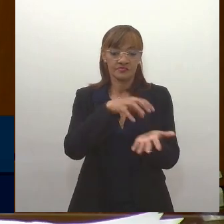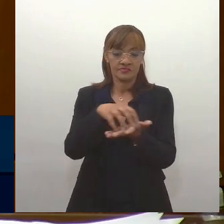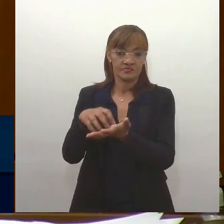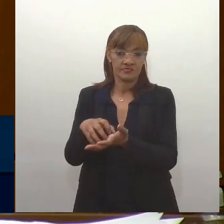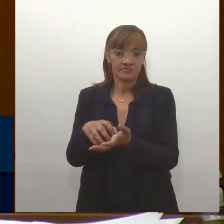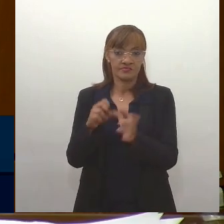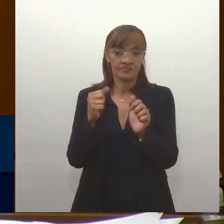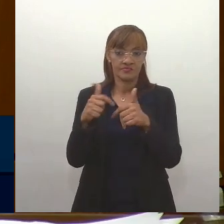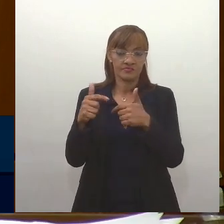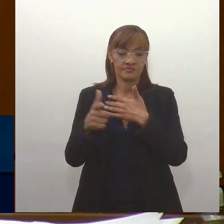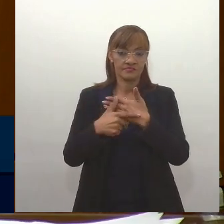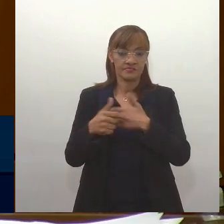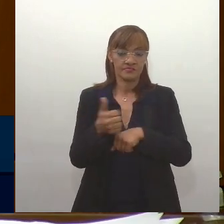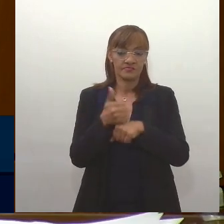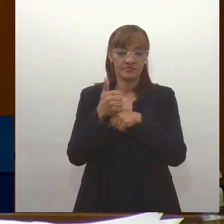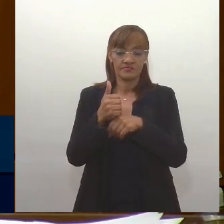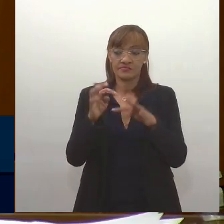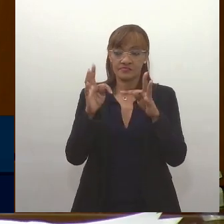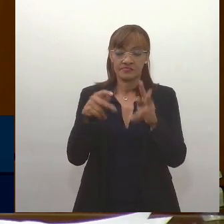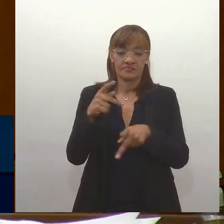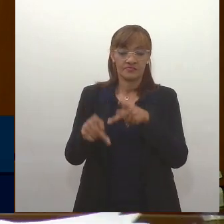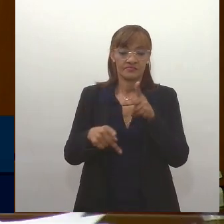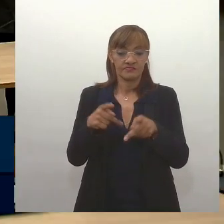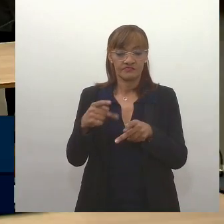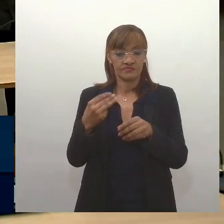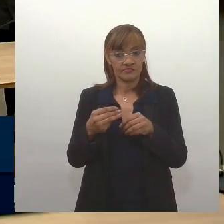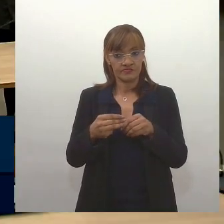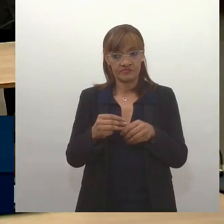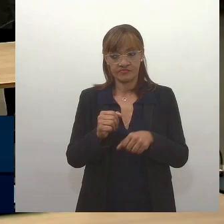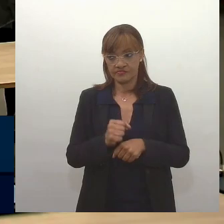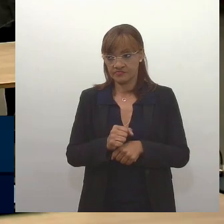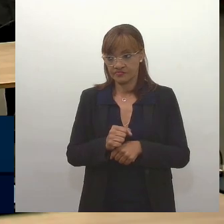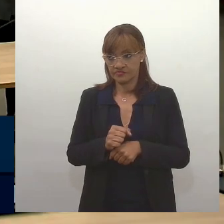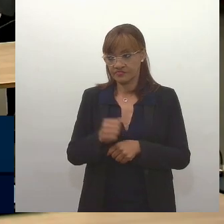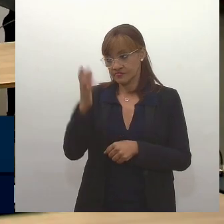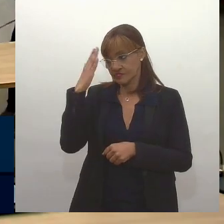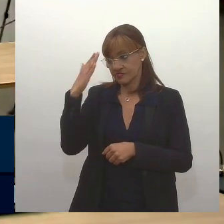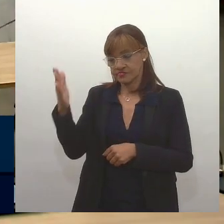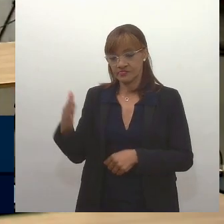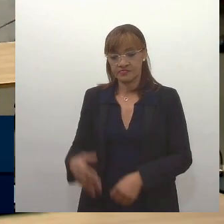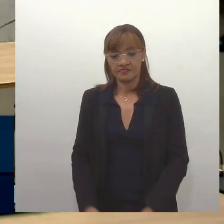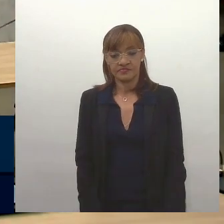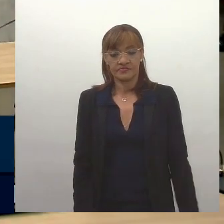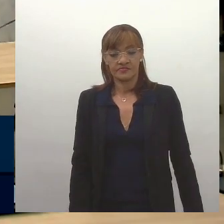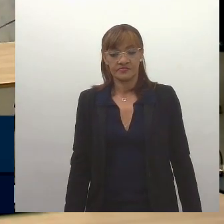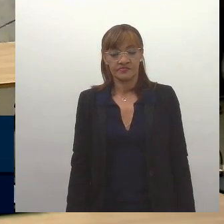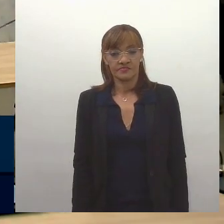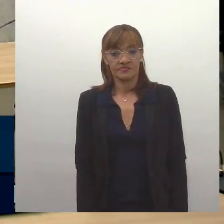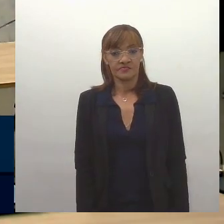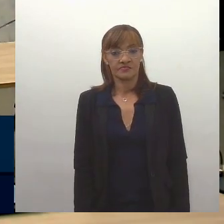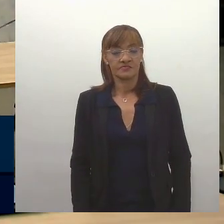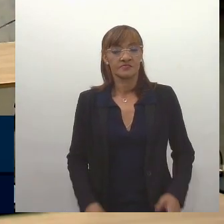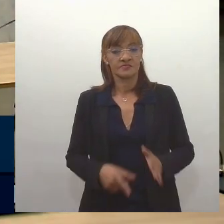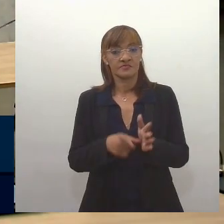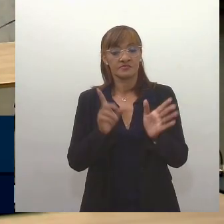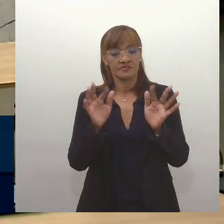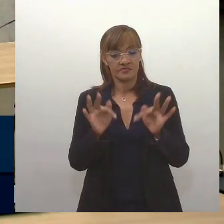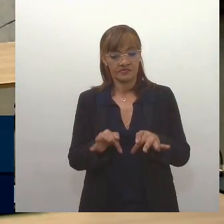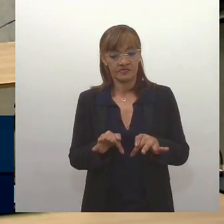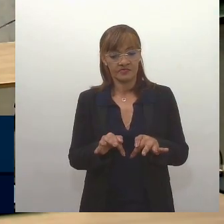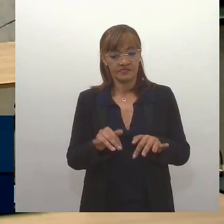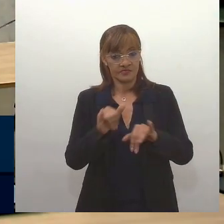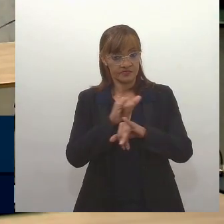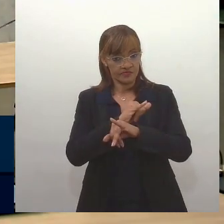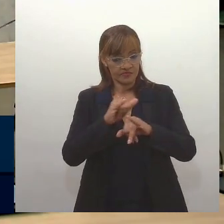principalmente do Povo lurd Muito obrigado senhor presidente antes deer são queremos comunicar que na